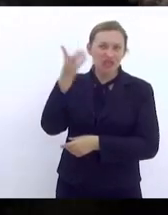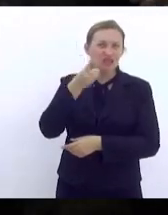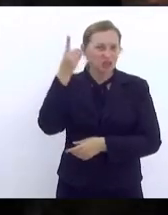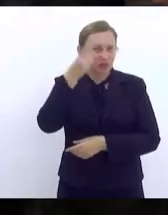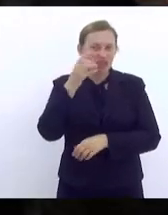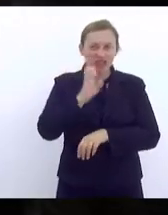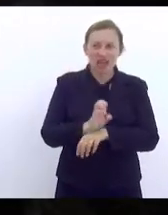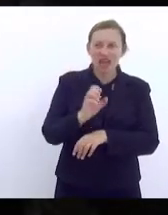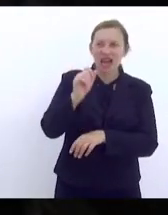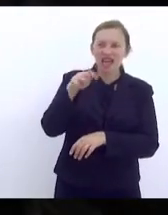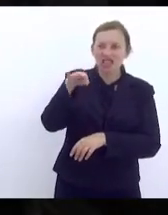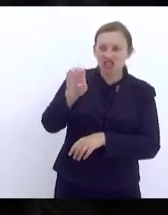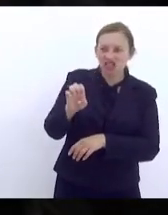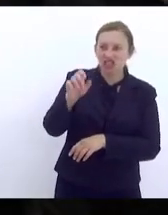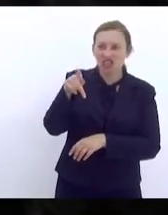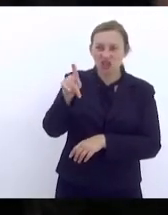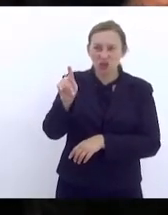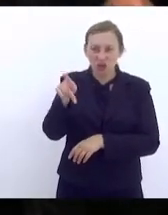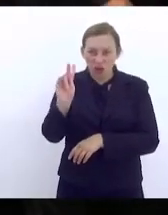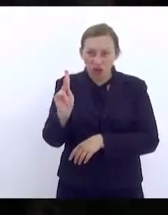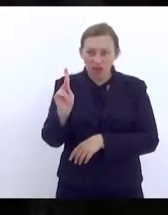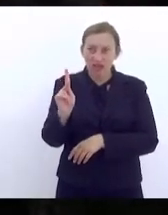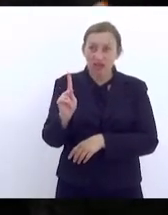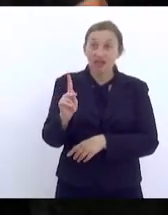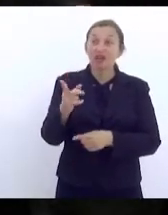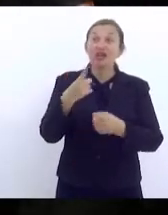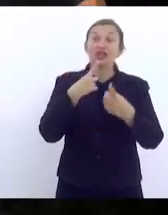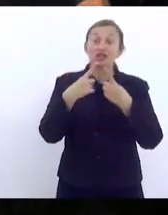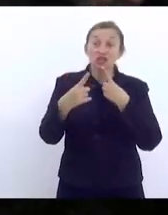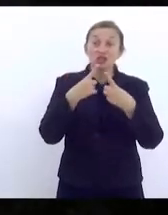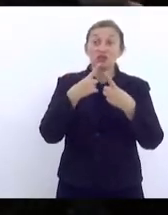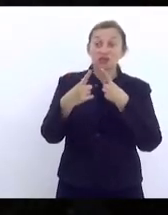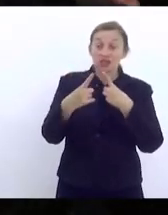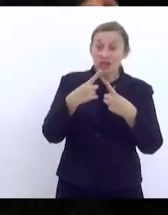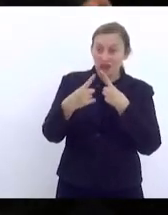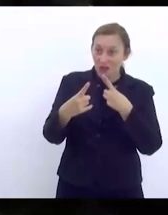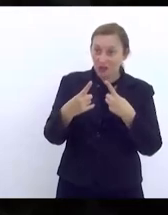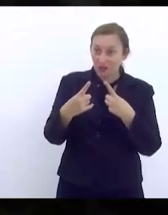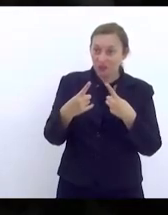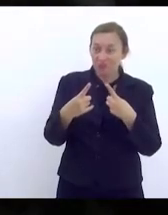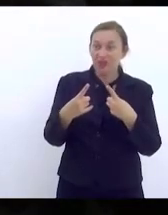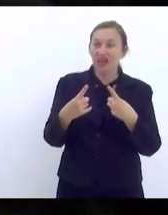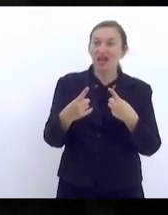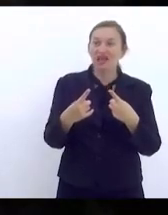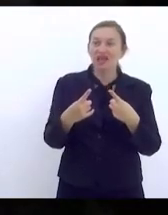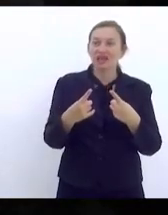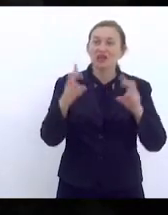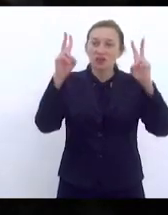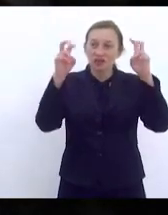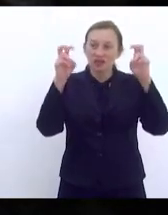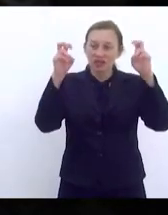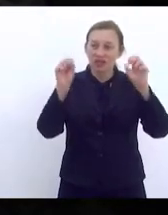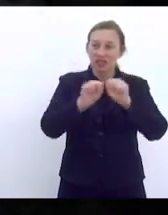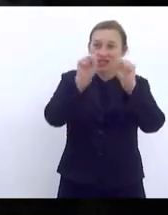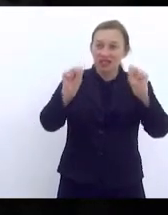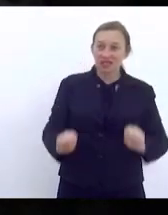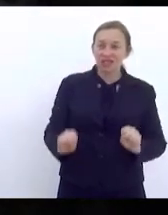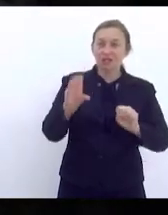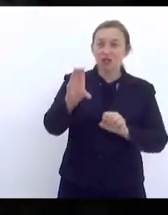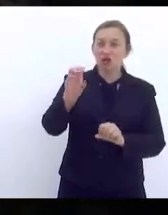estadual Alexandre que no blog e o debate deveria ser o debate era sobre o sistema de